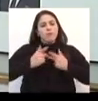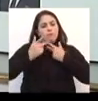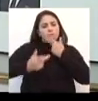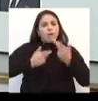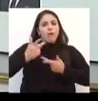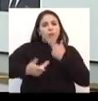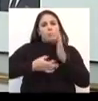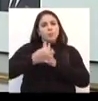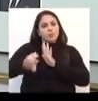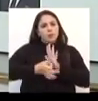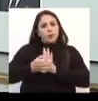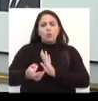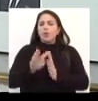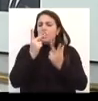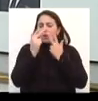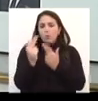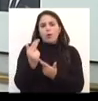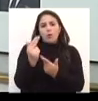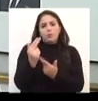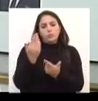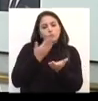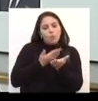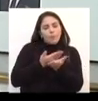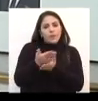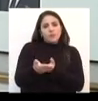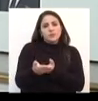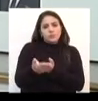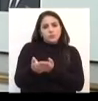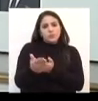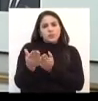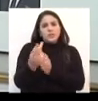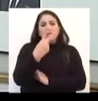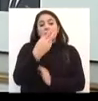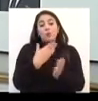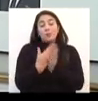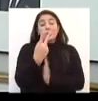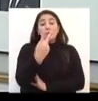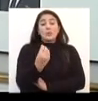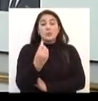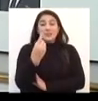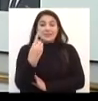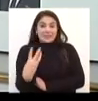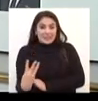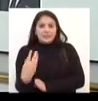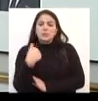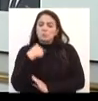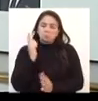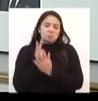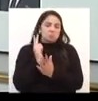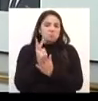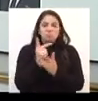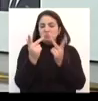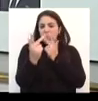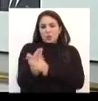desde o começo do primeiro dia do meu mandato, que começou lá em 2013. Continuarei sim,